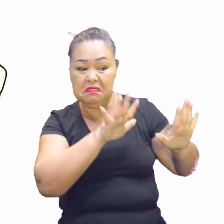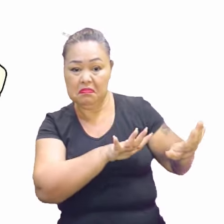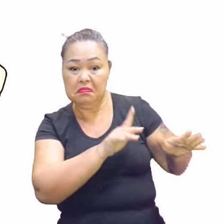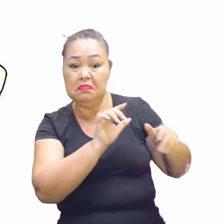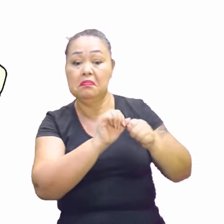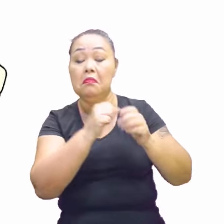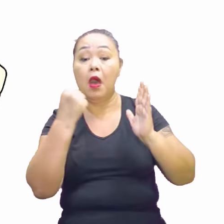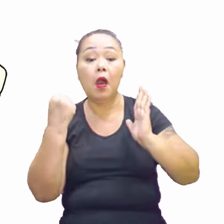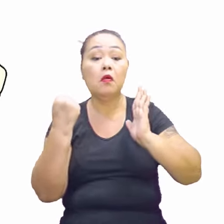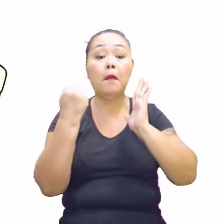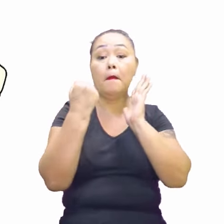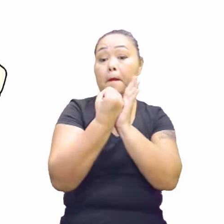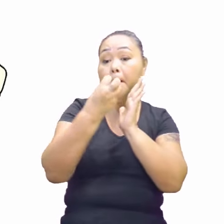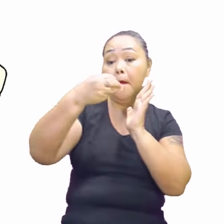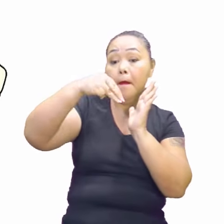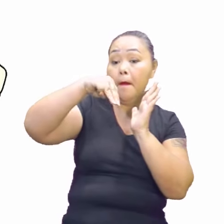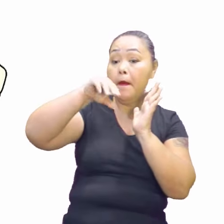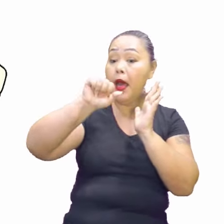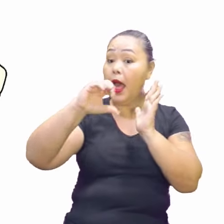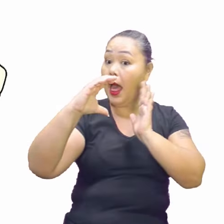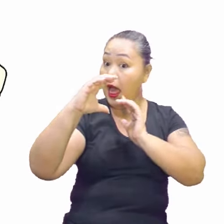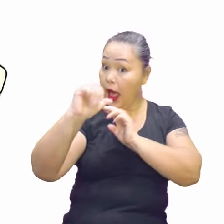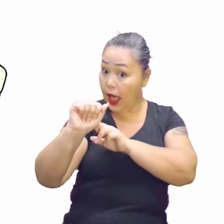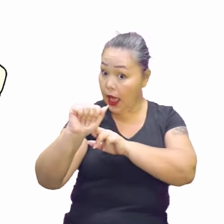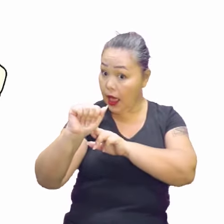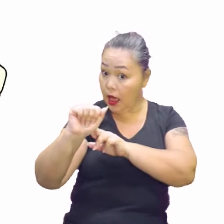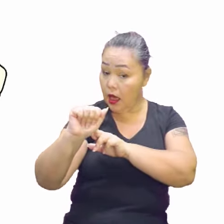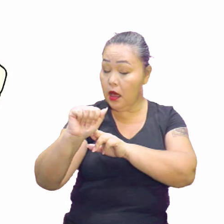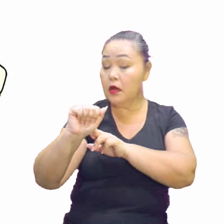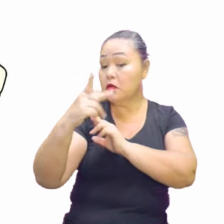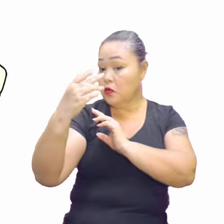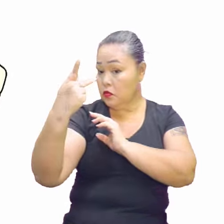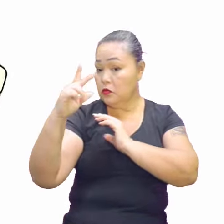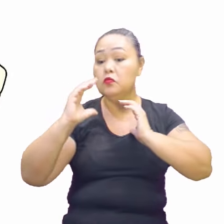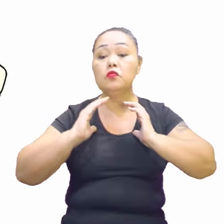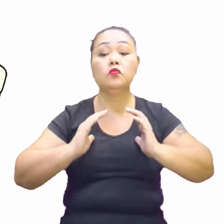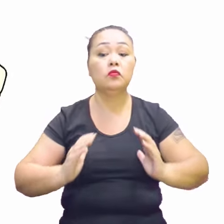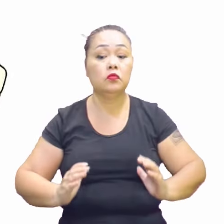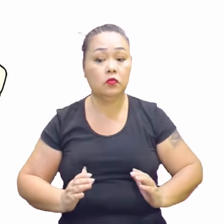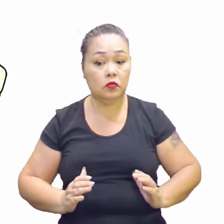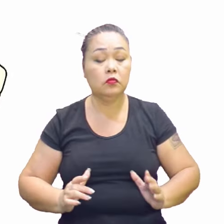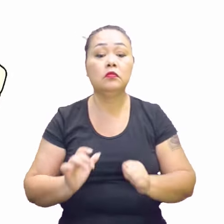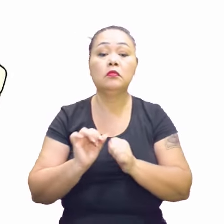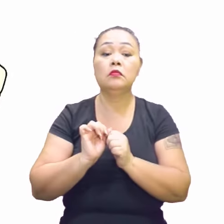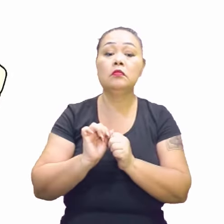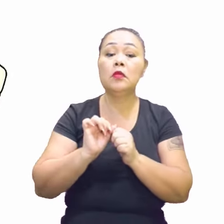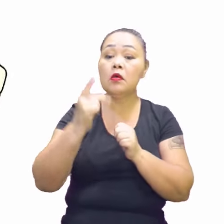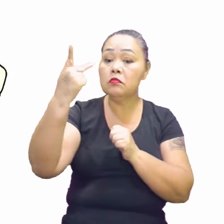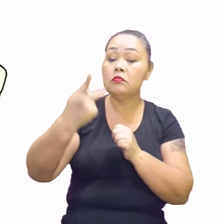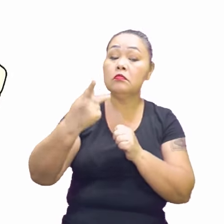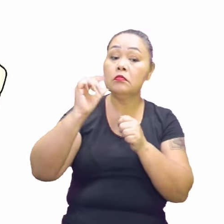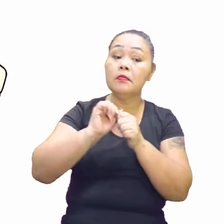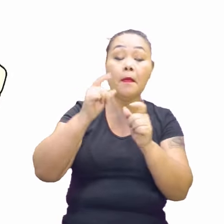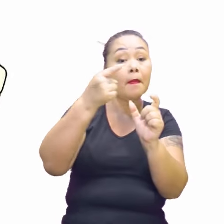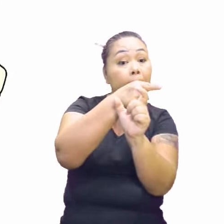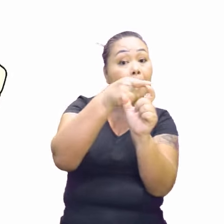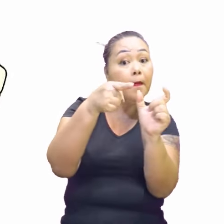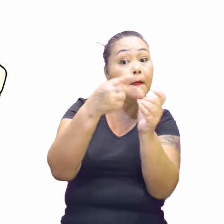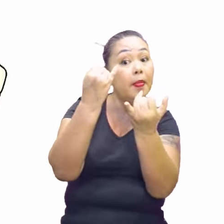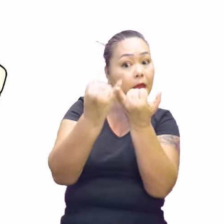desprezo marca seu comportamento. E aí lembre que acontece pelo fato de serem